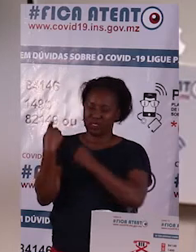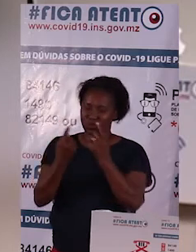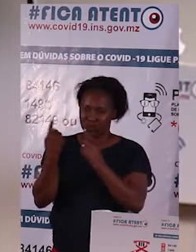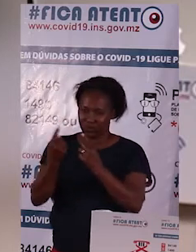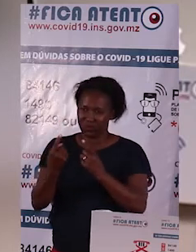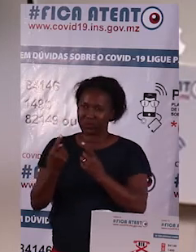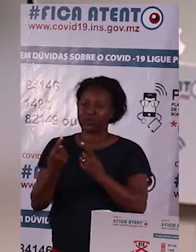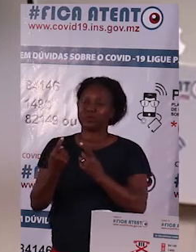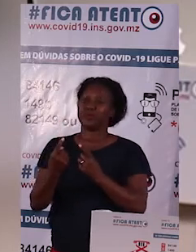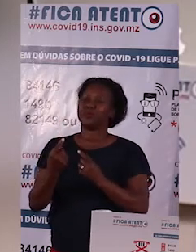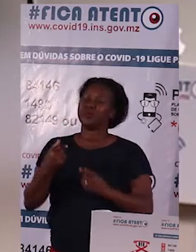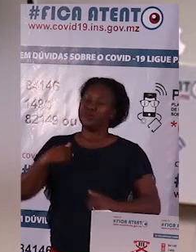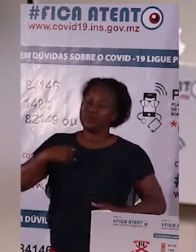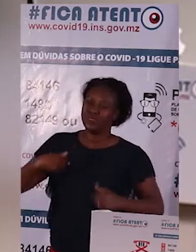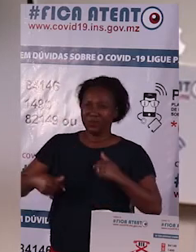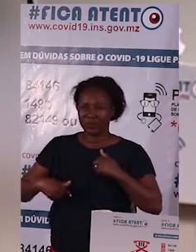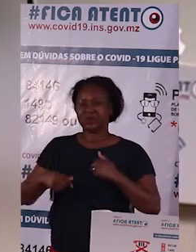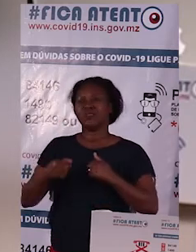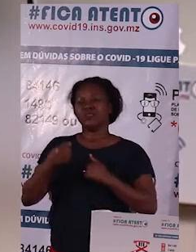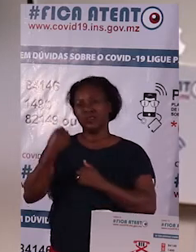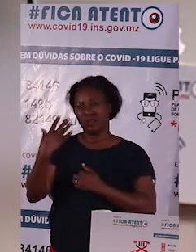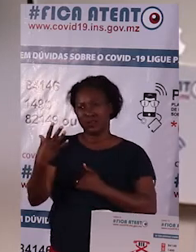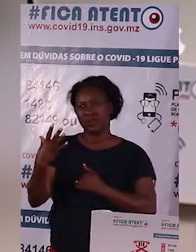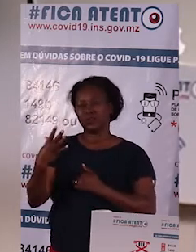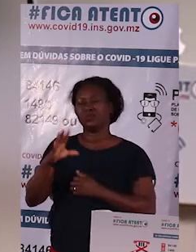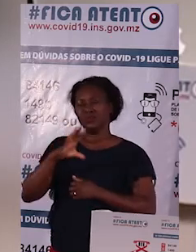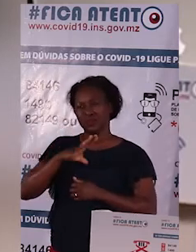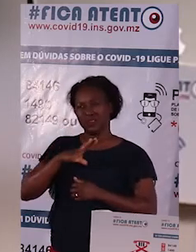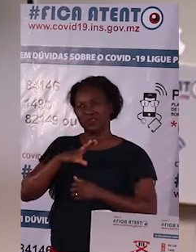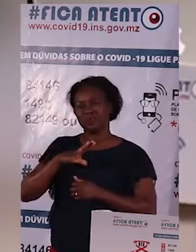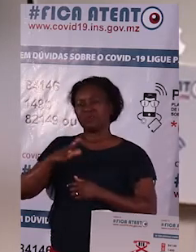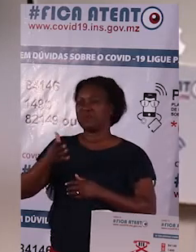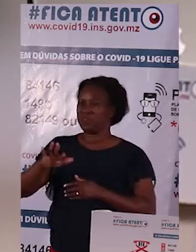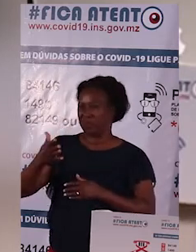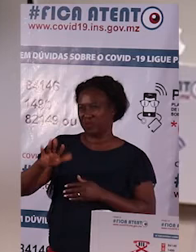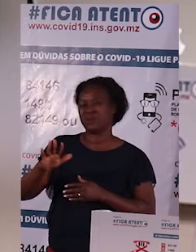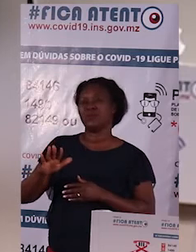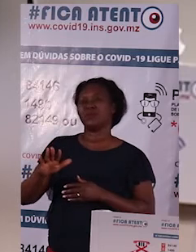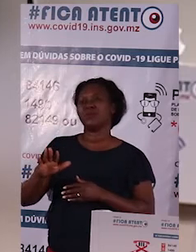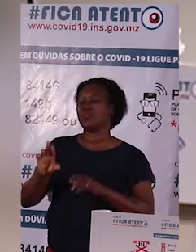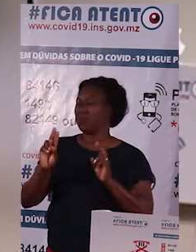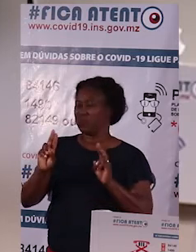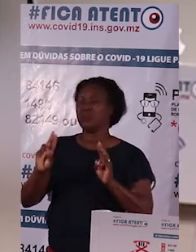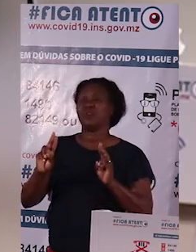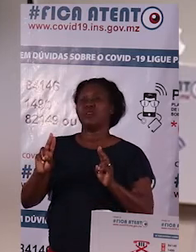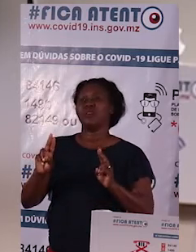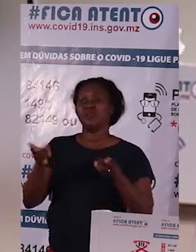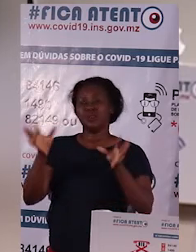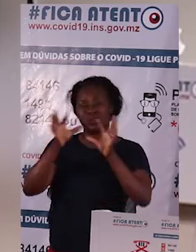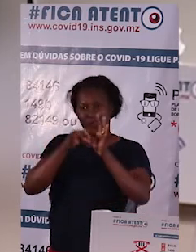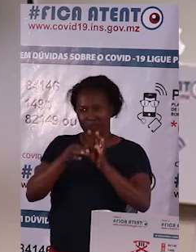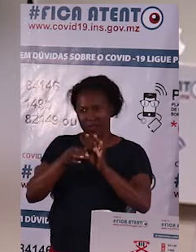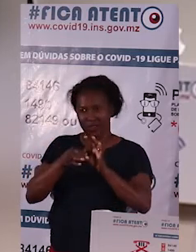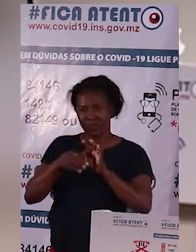assintomáticos e temos 5 casos que tiveram sintomatologia leve, o que vai de acordo com aquilo que